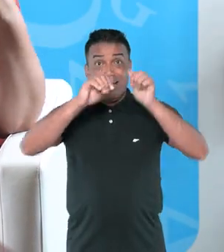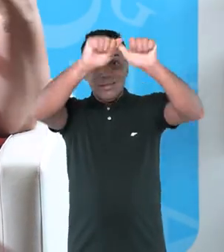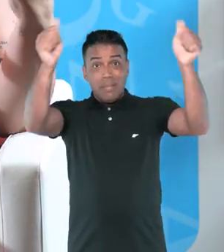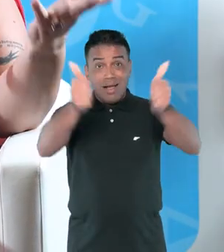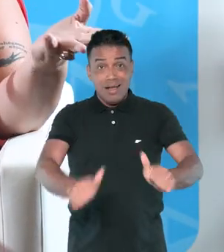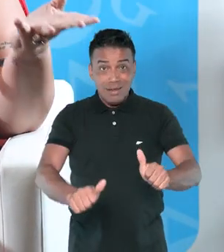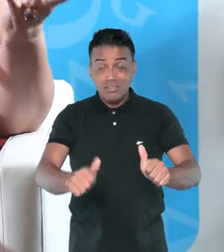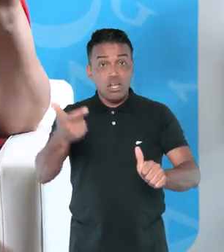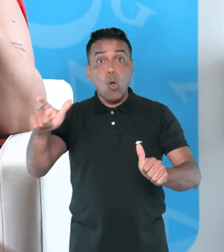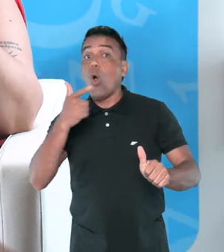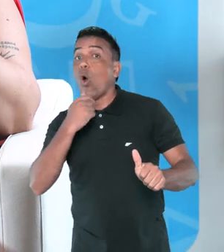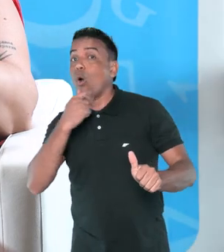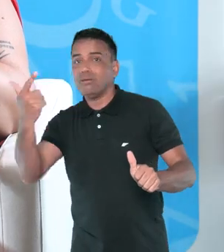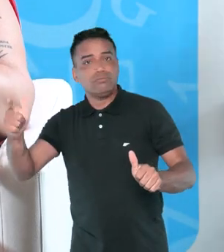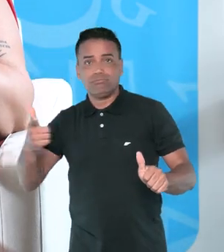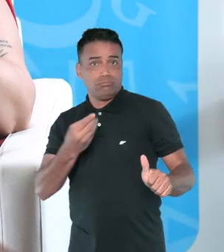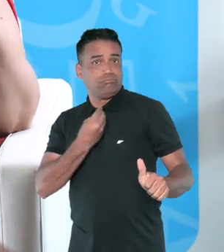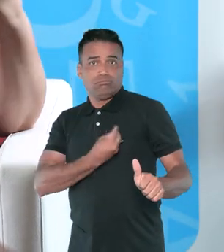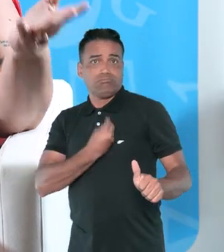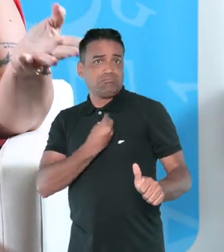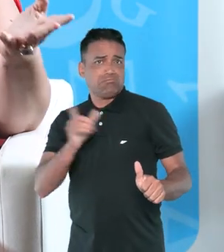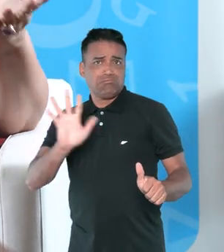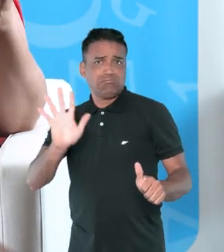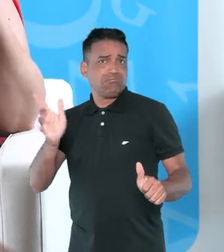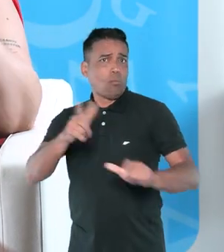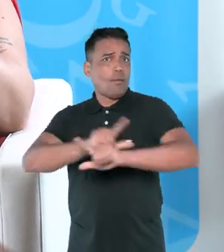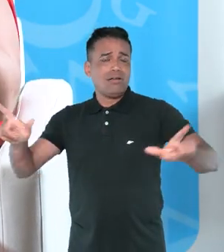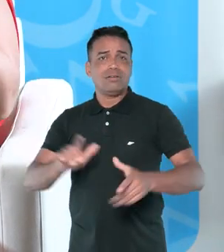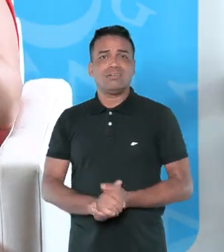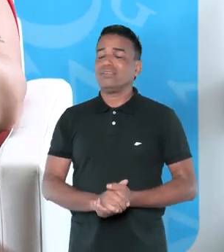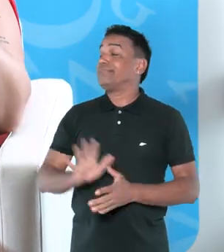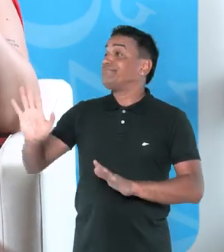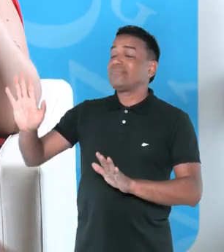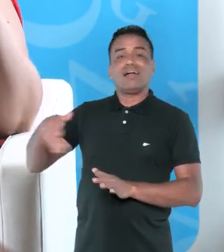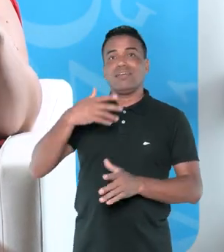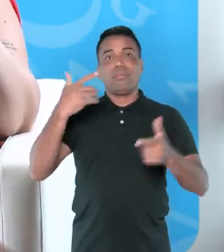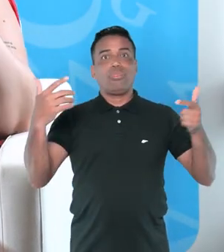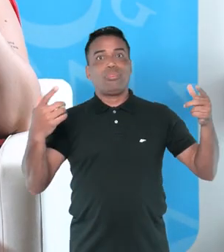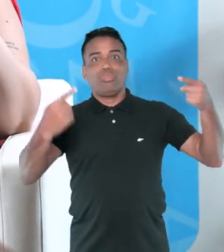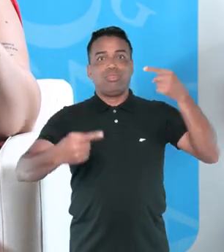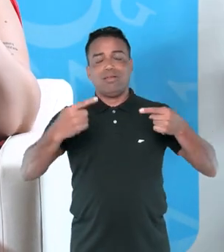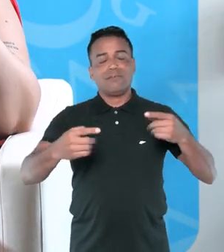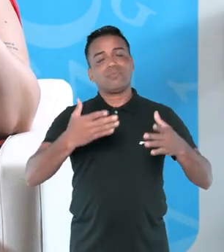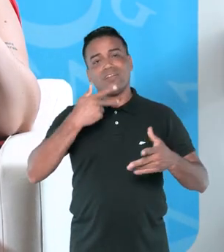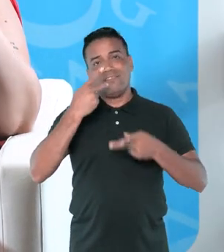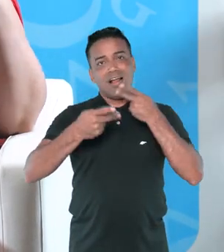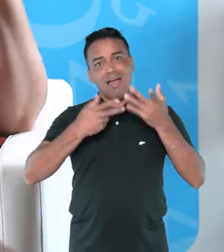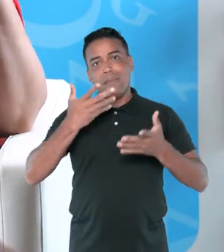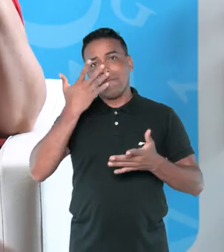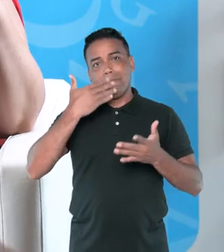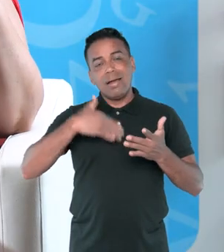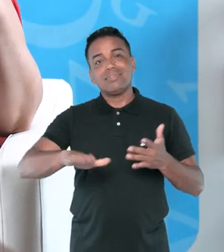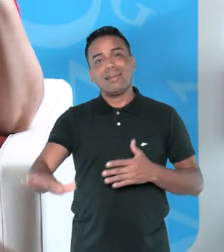Não tem esse homem. É um personagem... Ele, não. Aí ele começou a falar devagar, como se fala com